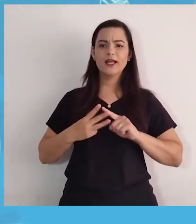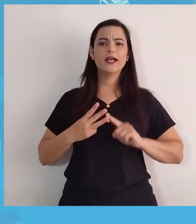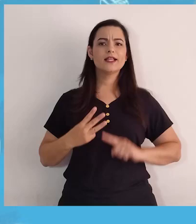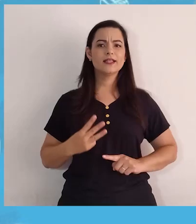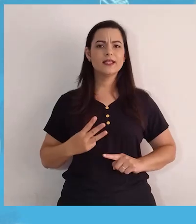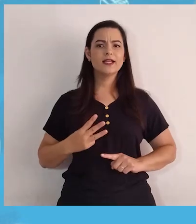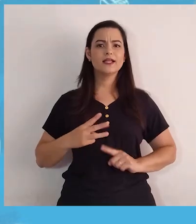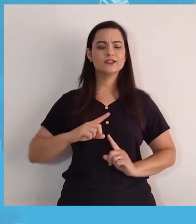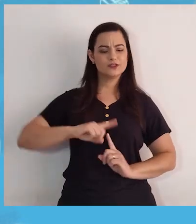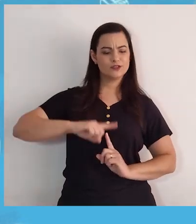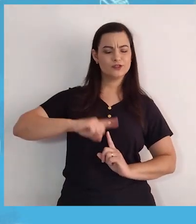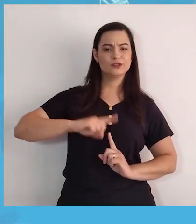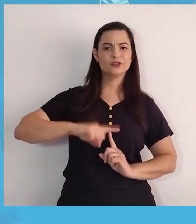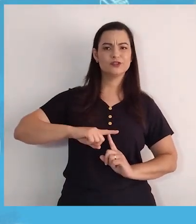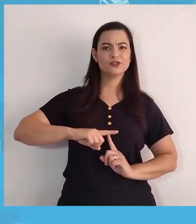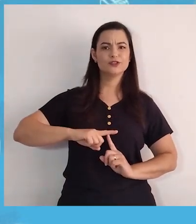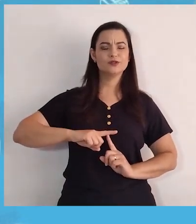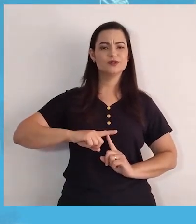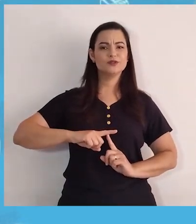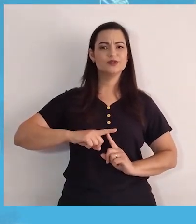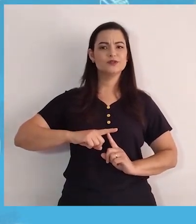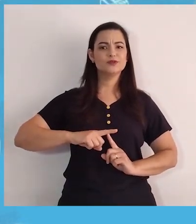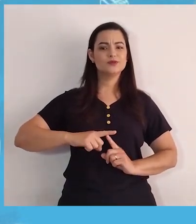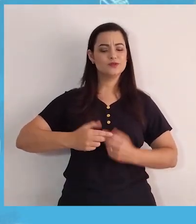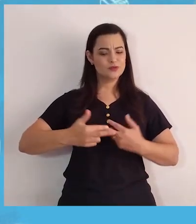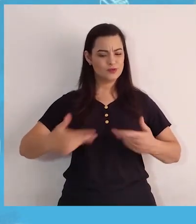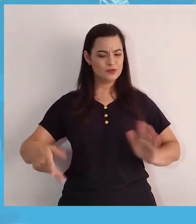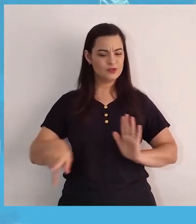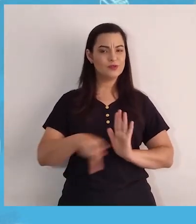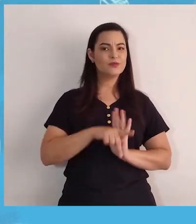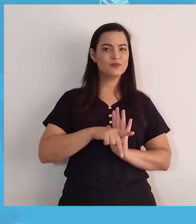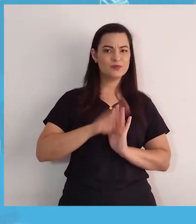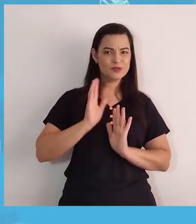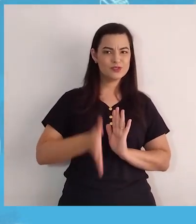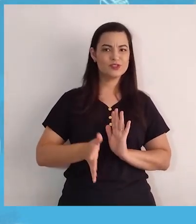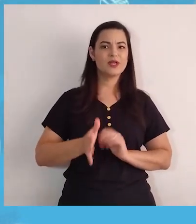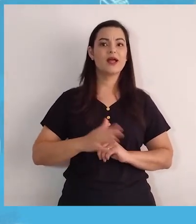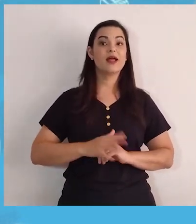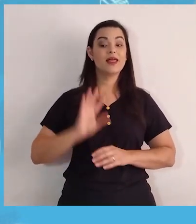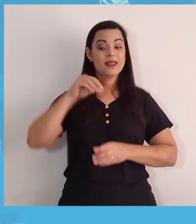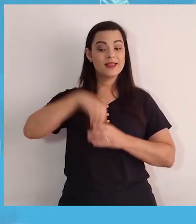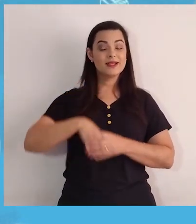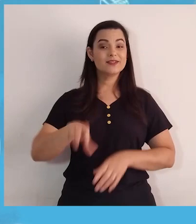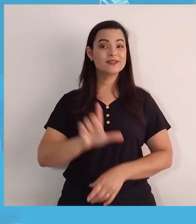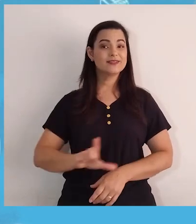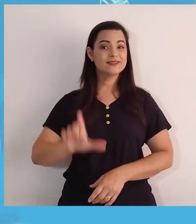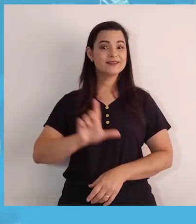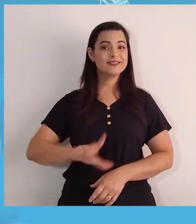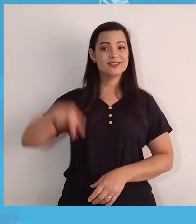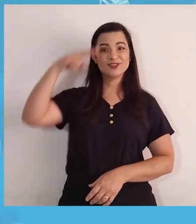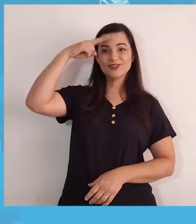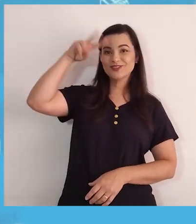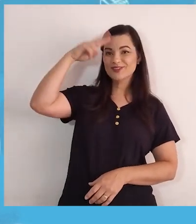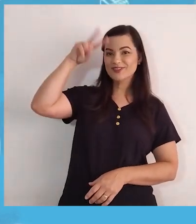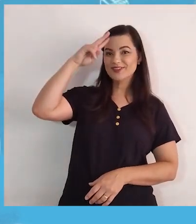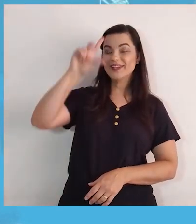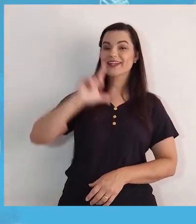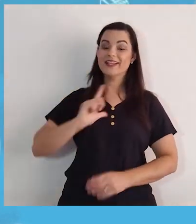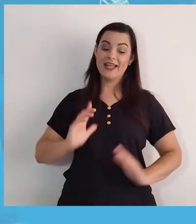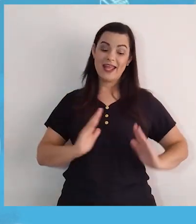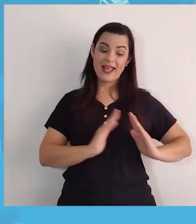nossa literatura infantil. Bom, enquanto você aí fica pensando que história é essa que tem